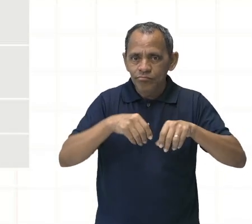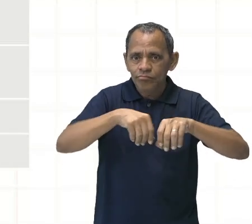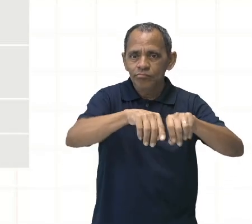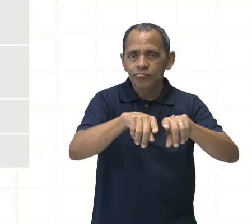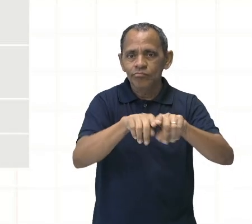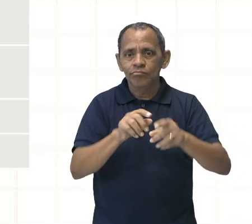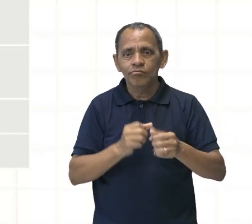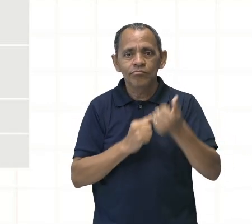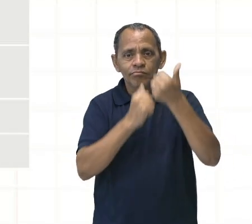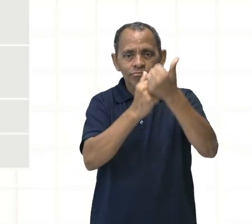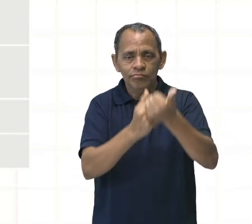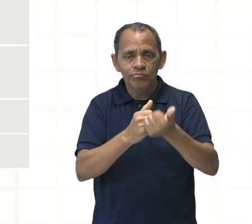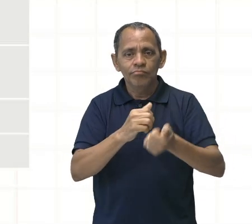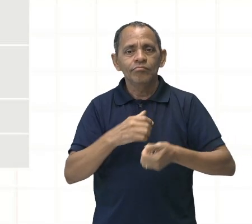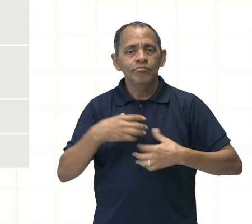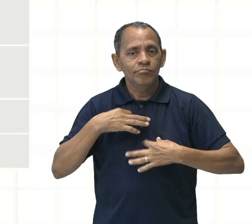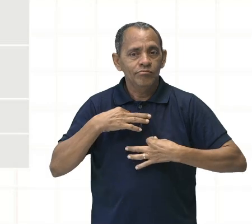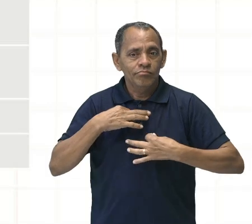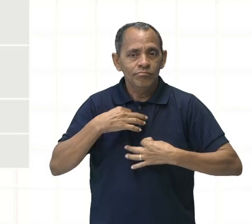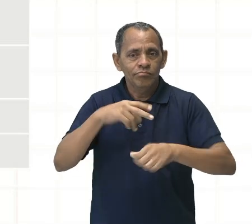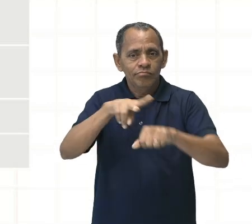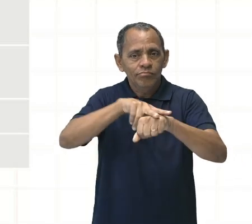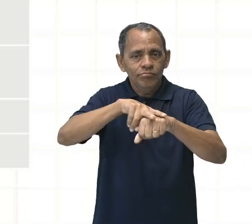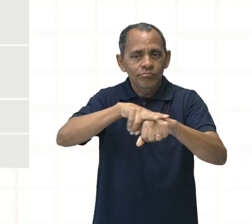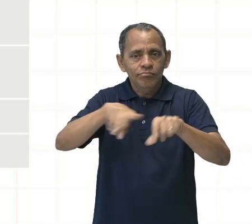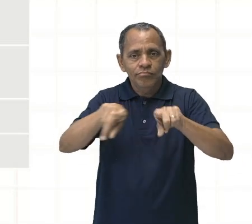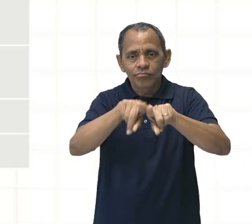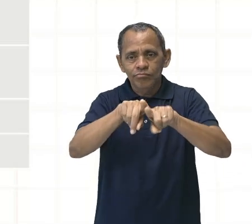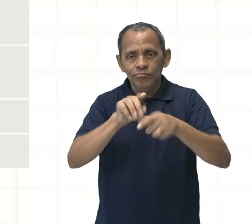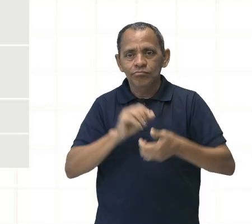a AIB se apoiava nos camisas verdes e tinha como